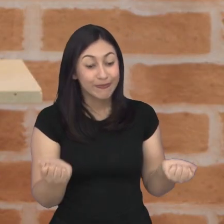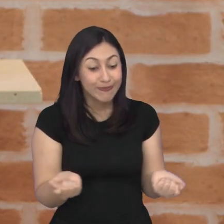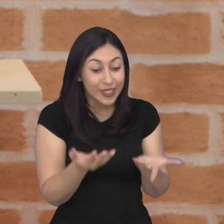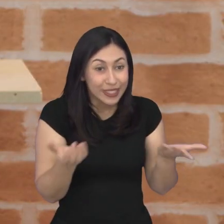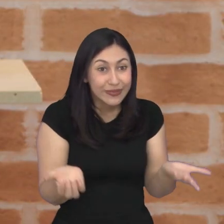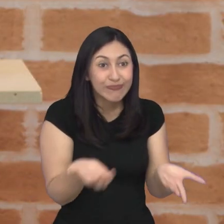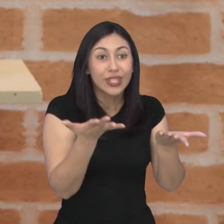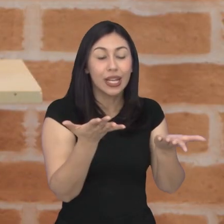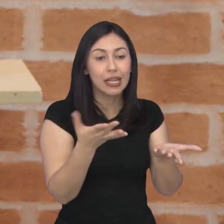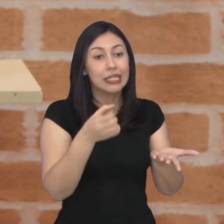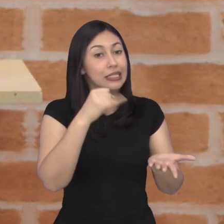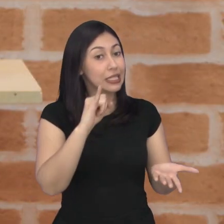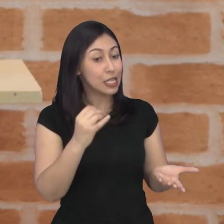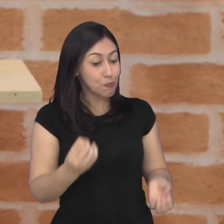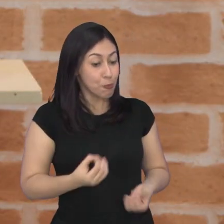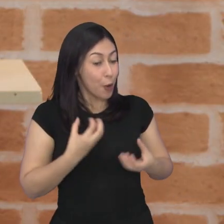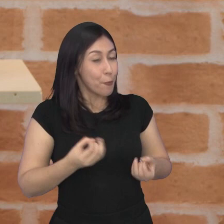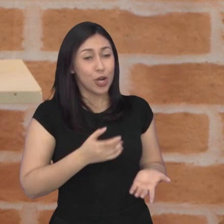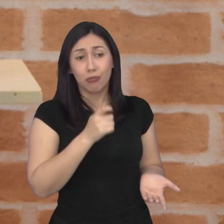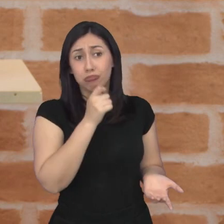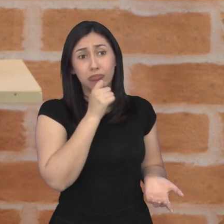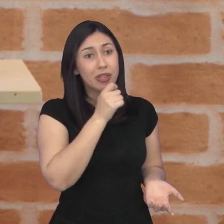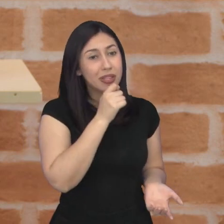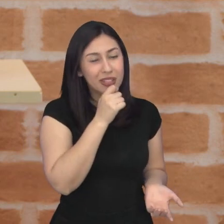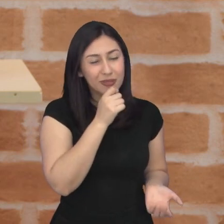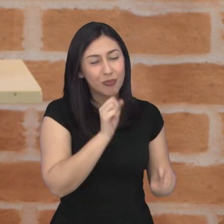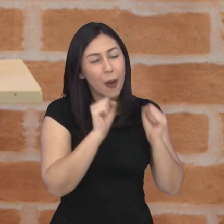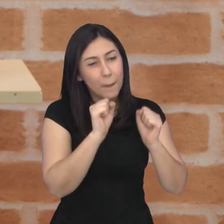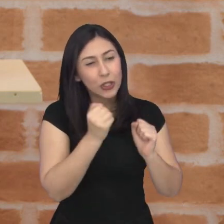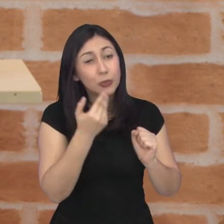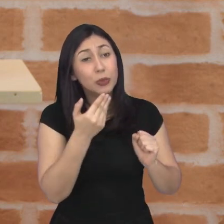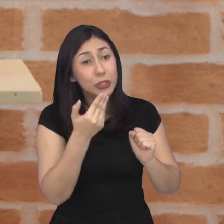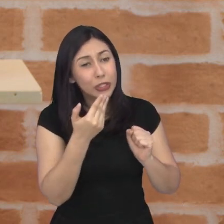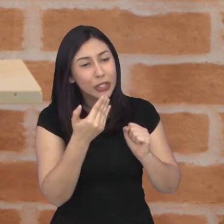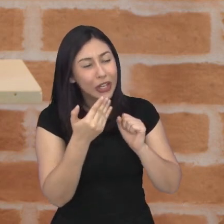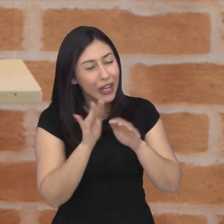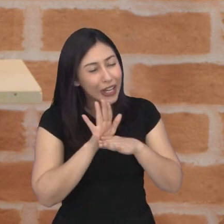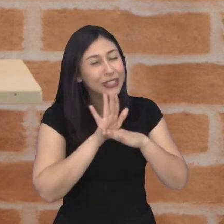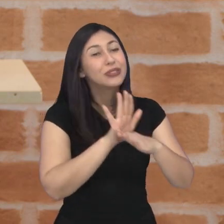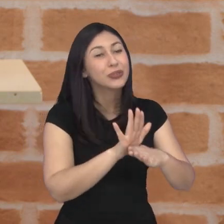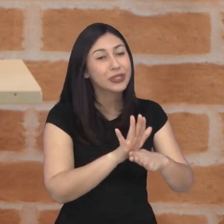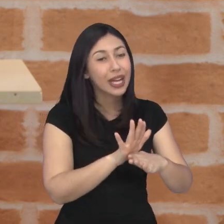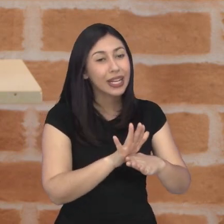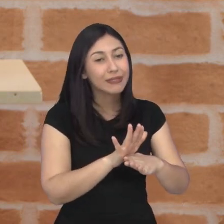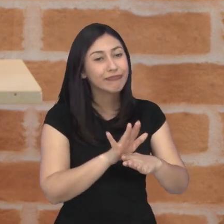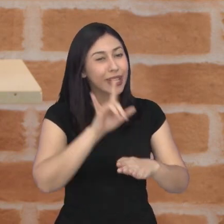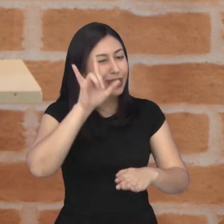né, inspirar. Para quem não foi inspirado o suficiente, pode pedir ajuda.